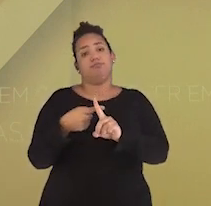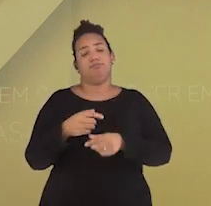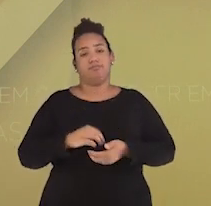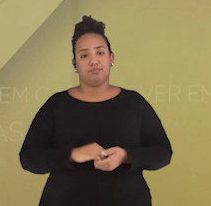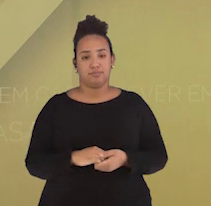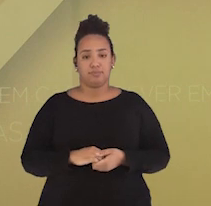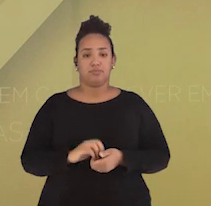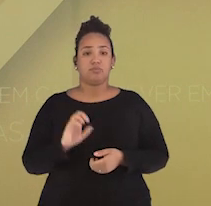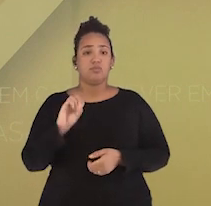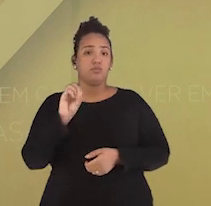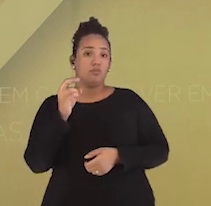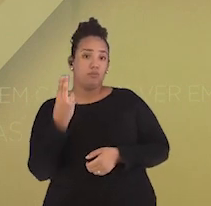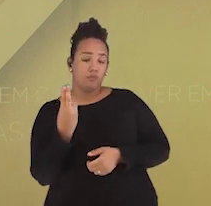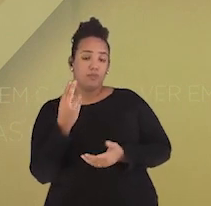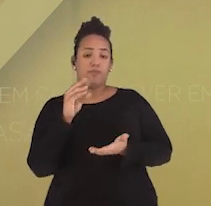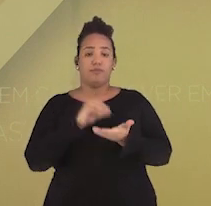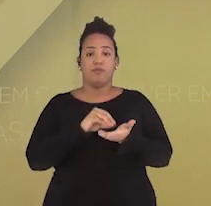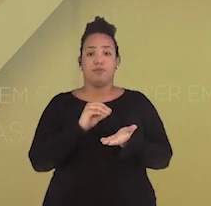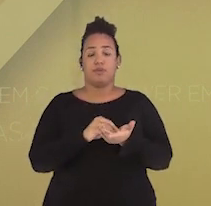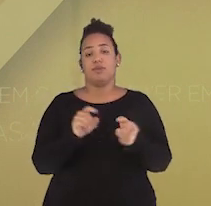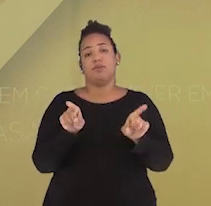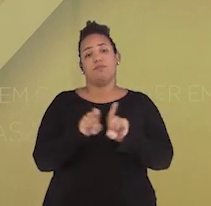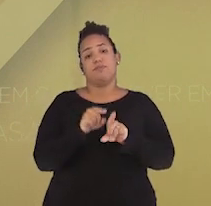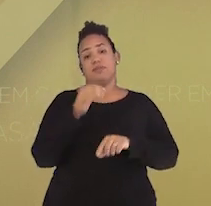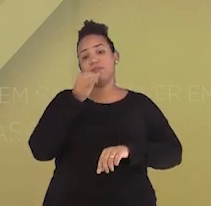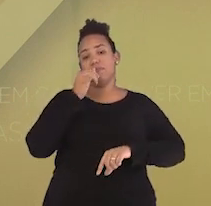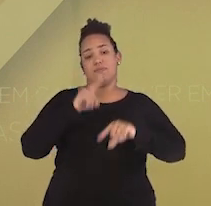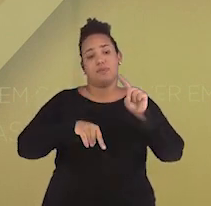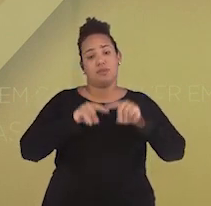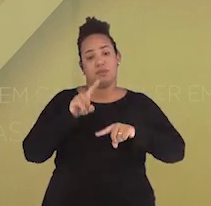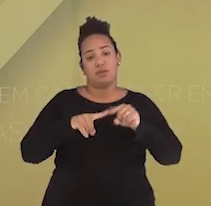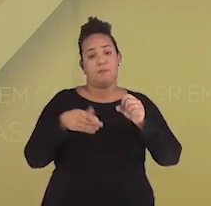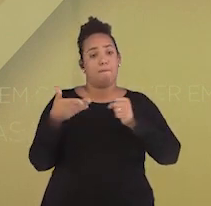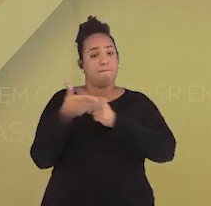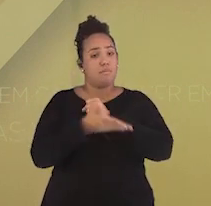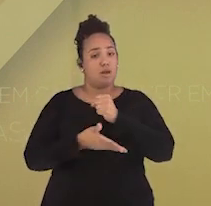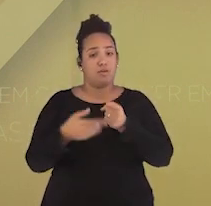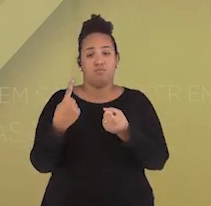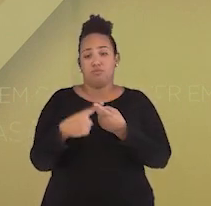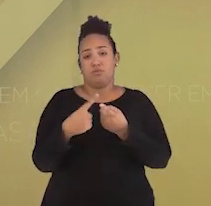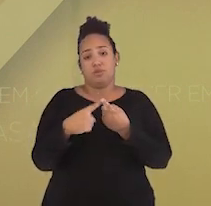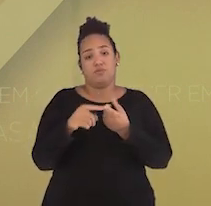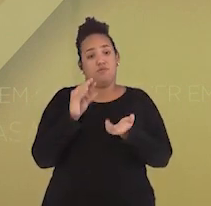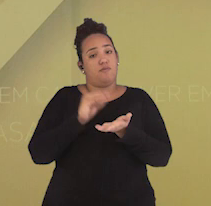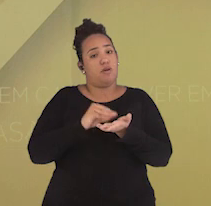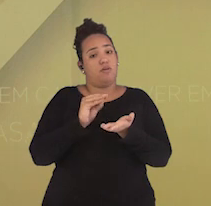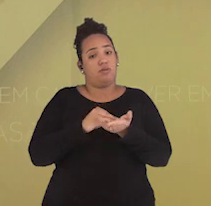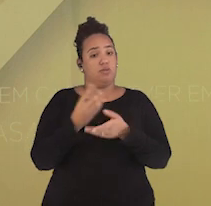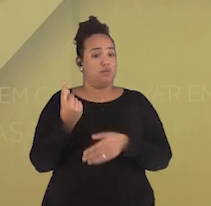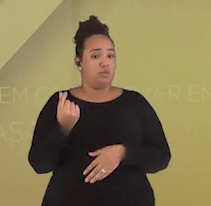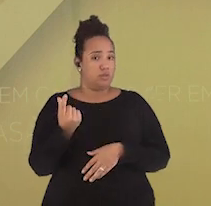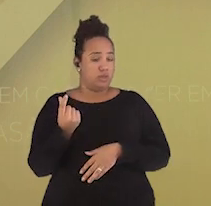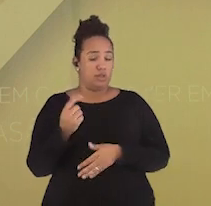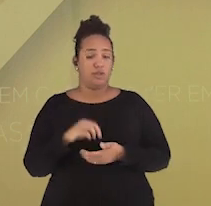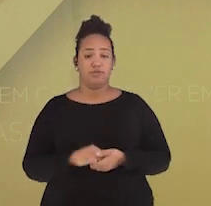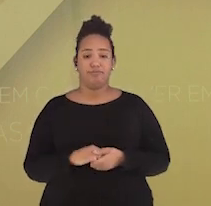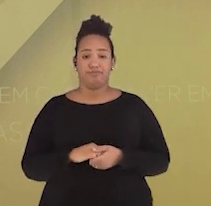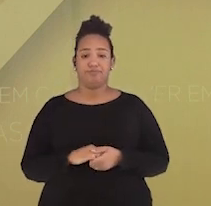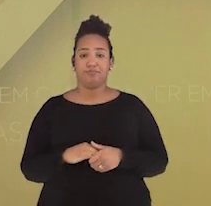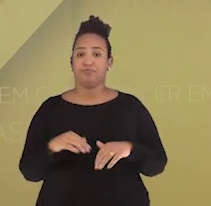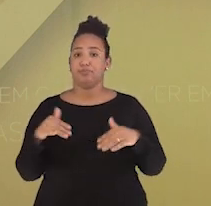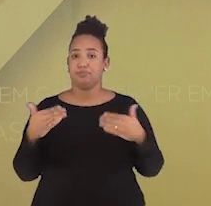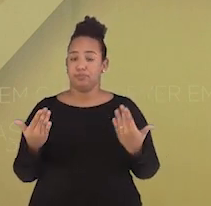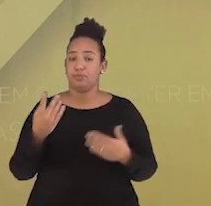até faltariam coisas básicas, já que não possuem muito dinheiro. Por isso, quando falamos em distribuição de